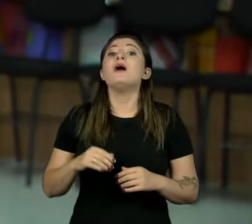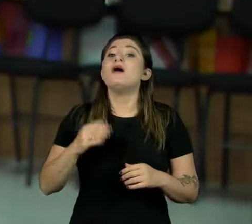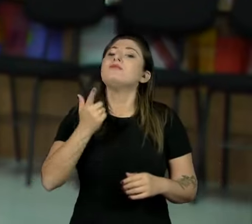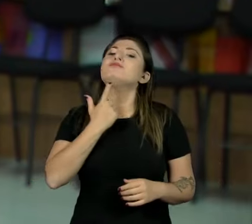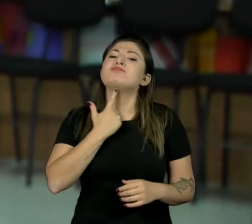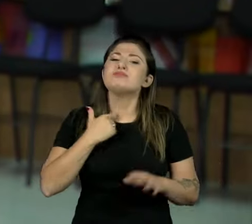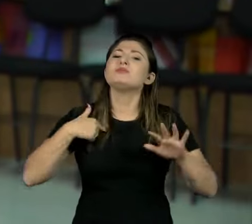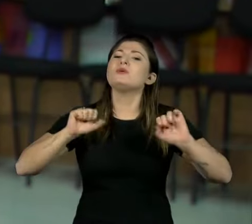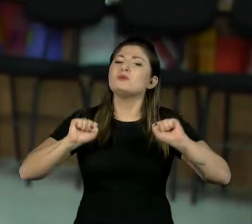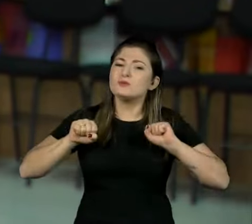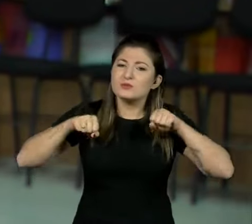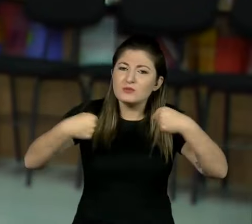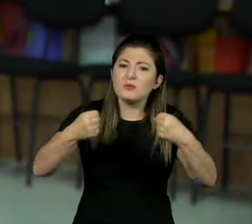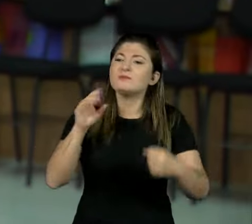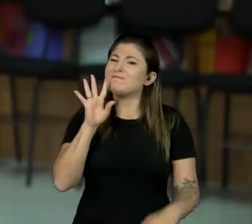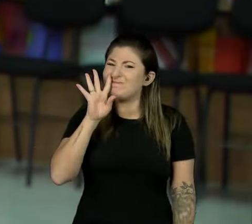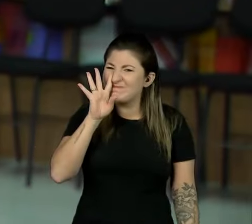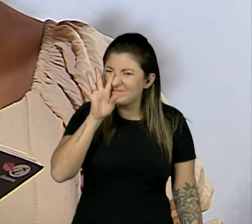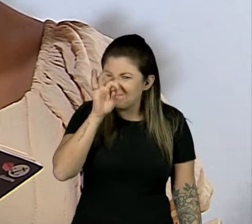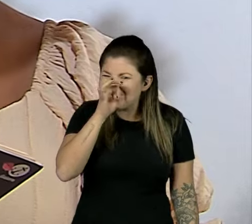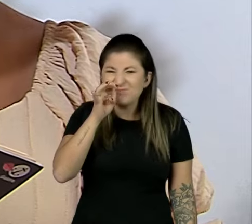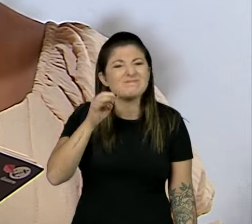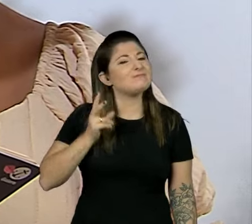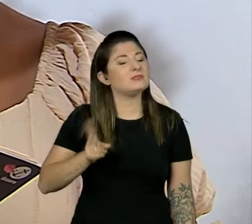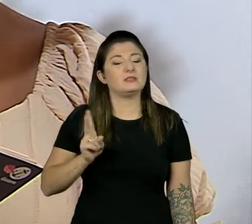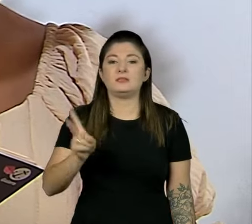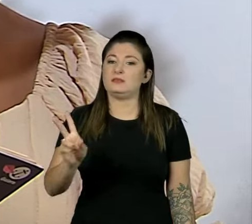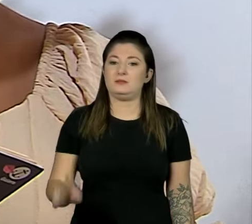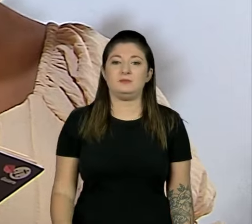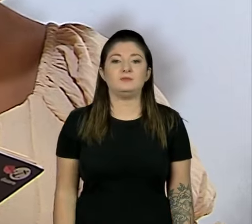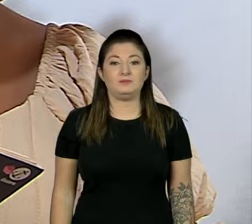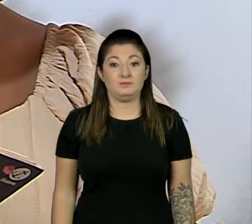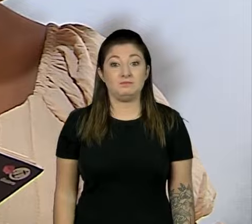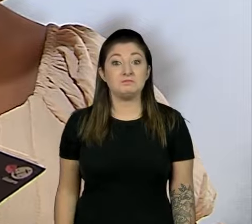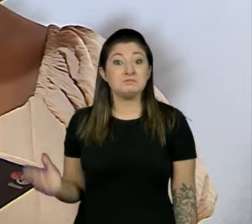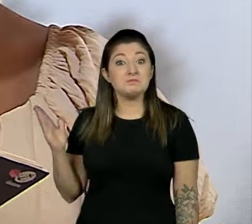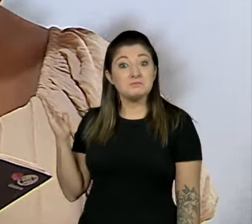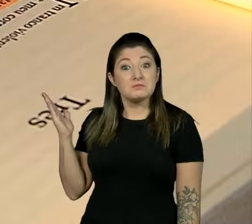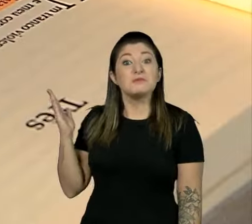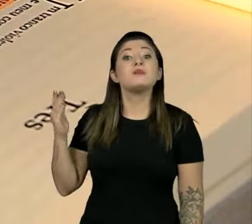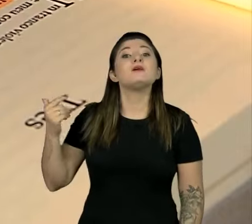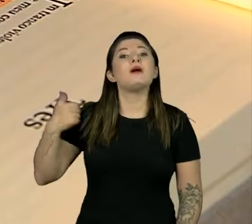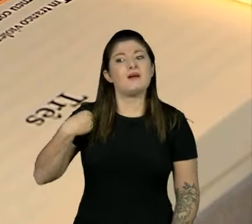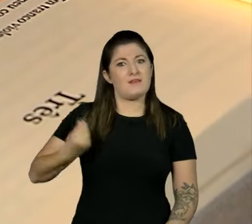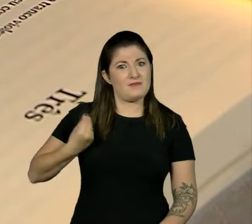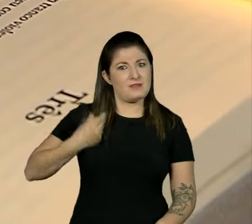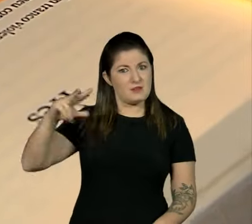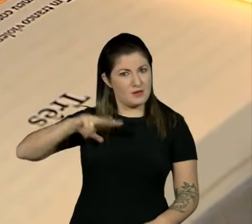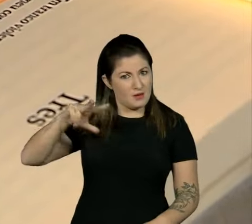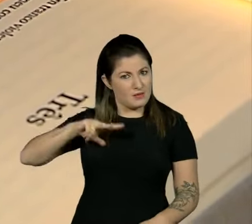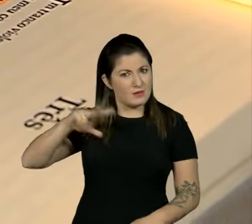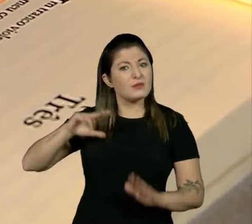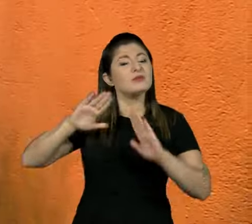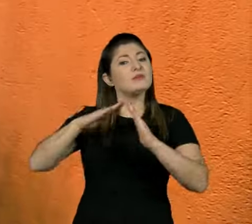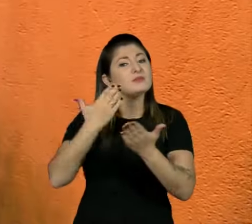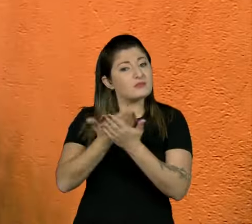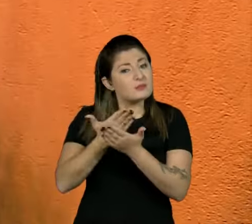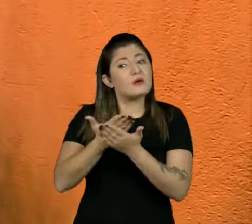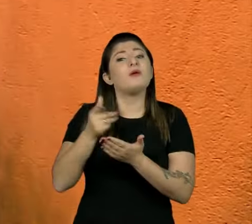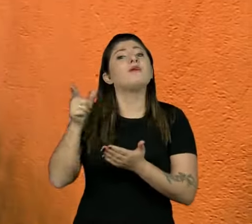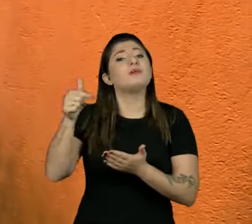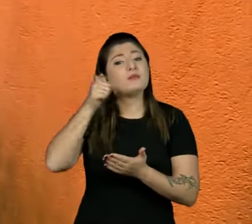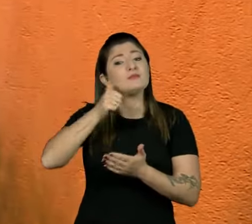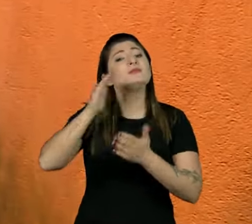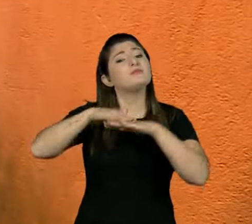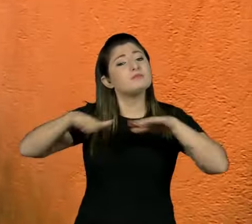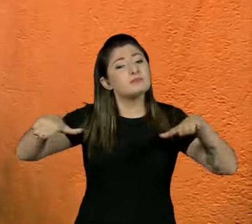corre atrás, até o último segundo, assim. Hoje vamos mostrar a vida pessoal e acadêmica desta estudante que luta